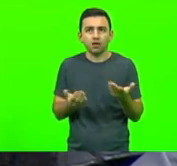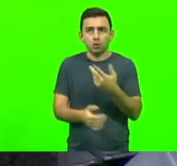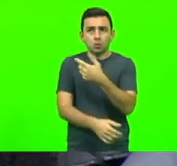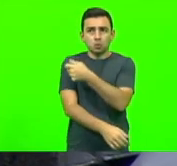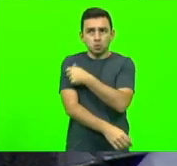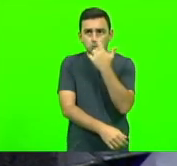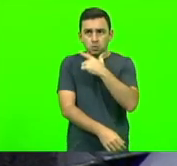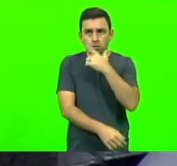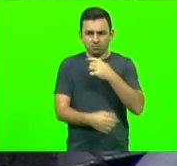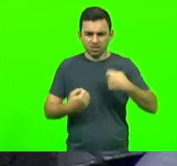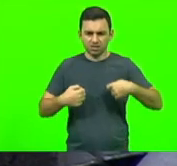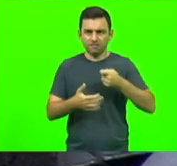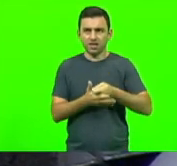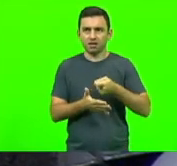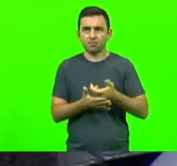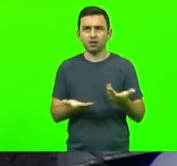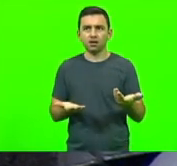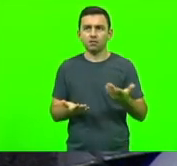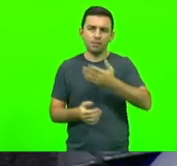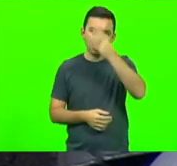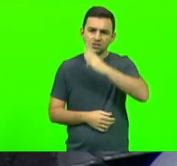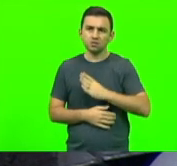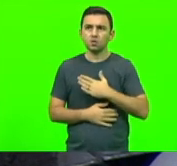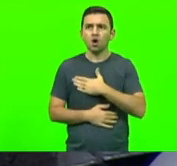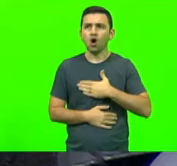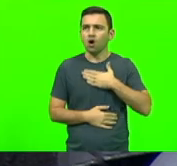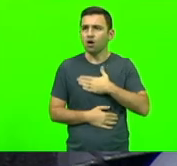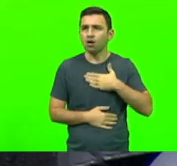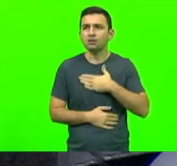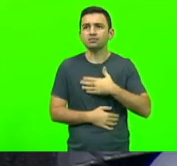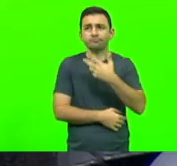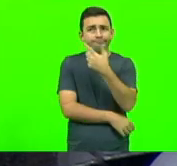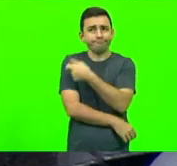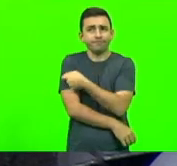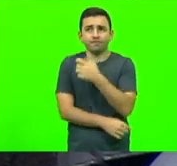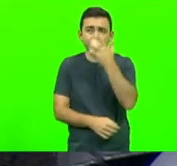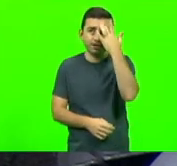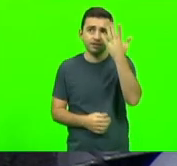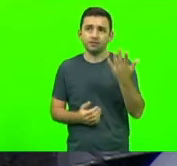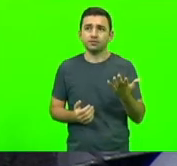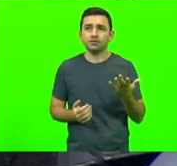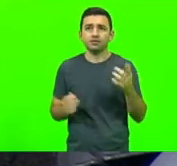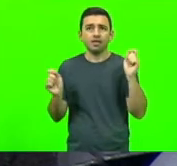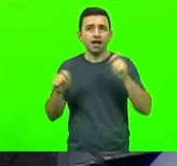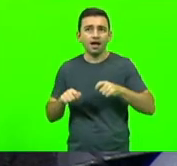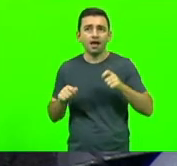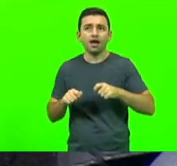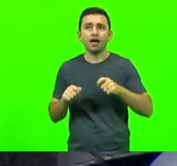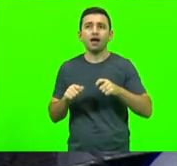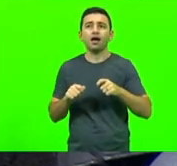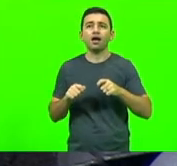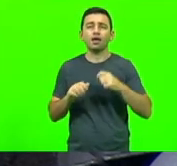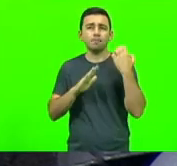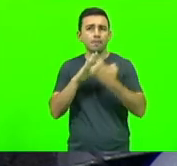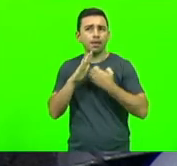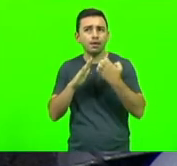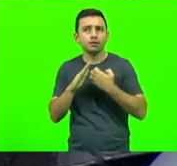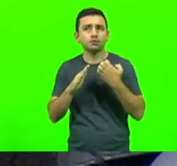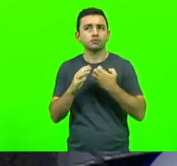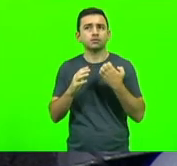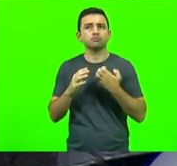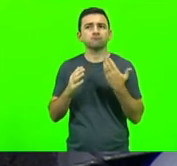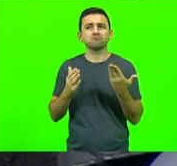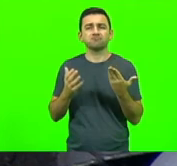que ser firme. Poxa, o Brasil é um país que gosta de vacinar. As pessoas, as firmas, as empresas, procuraram o